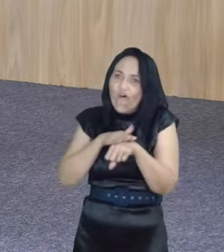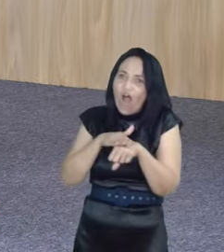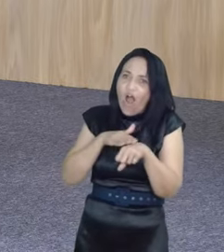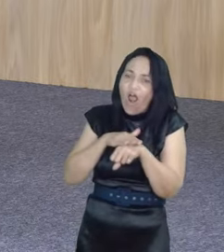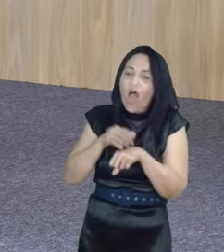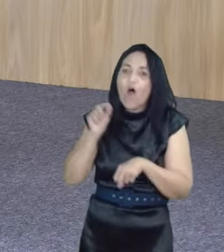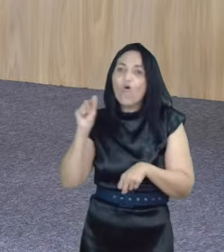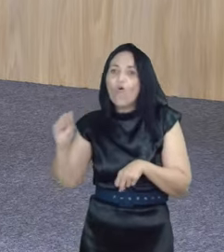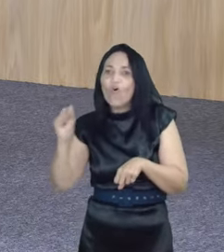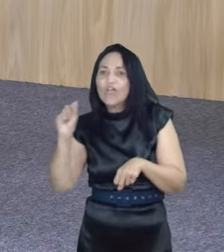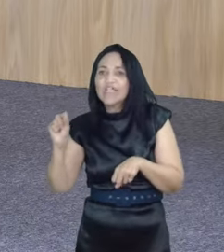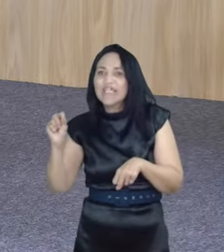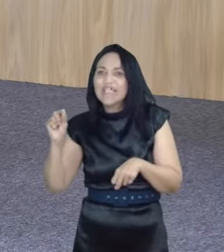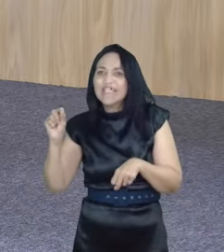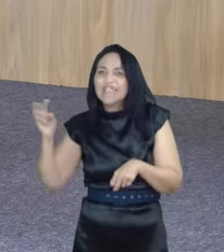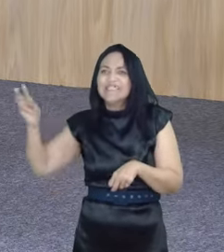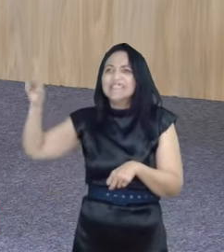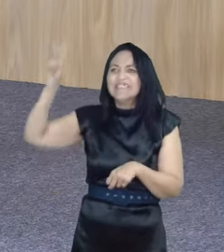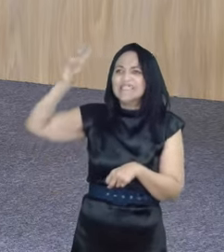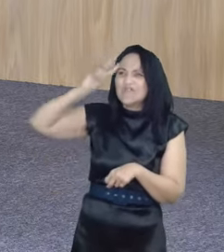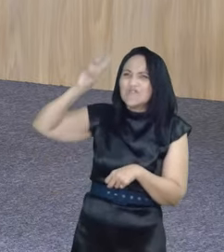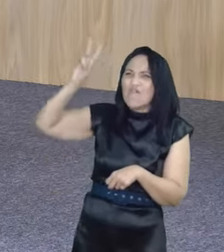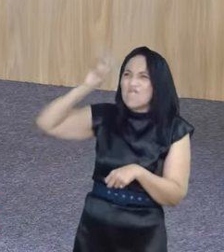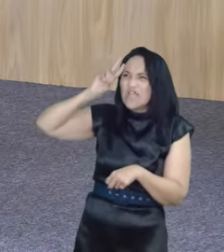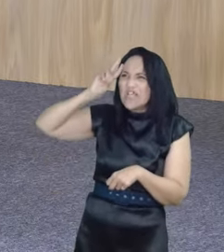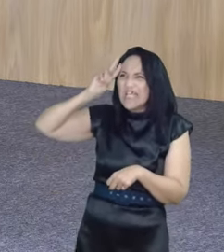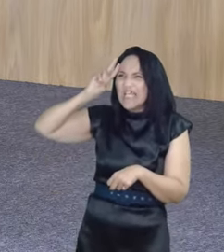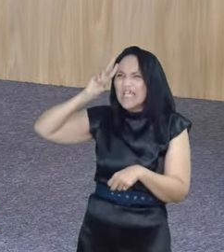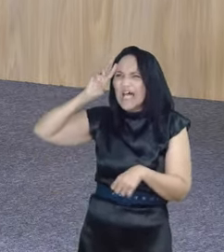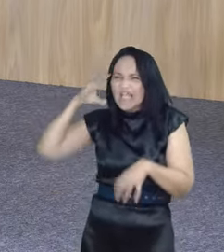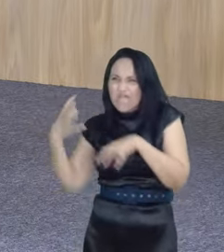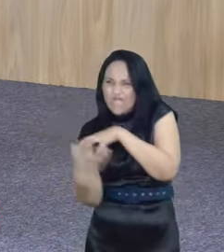eu fiz greve de telefone.